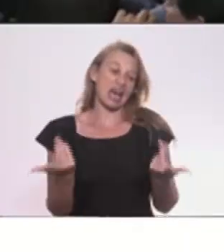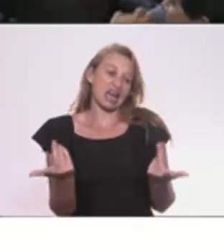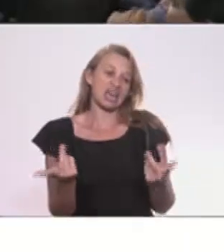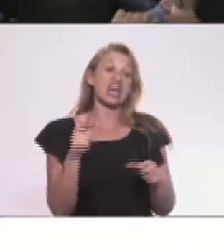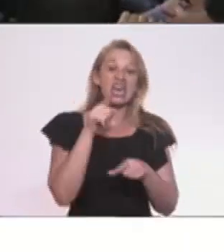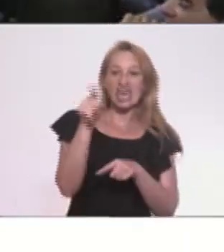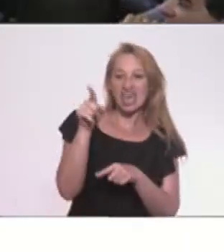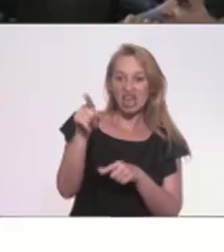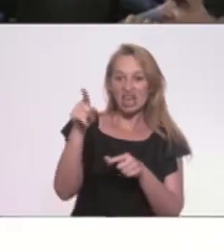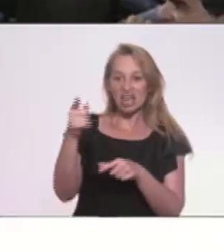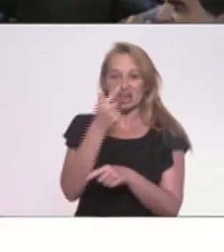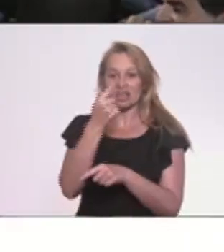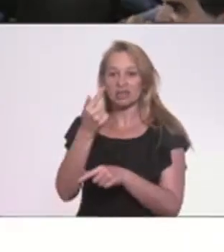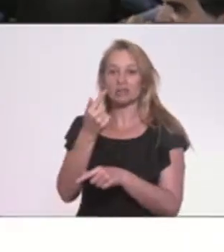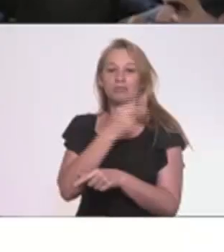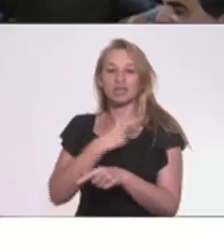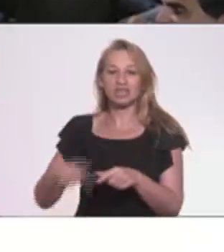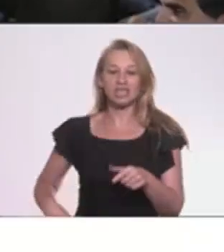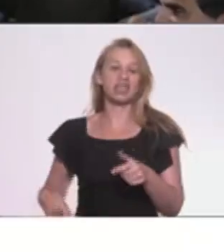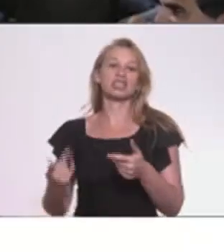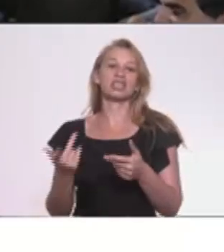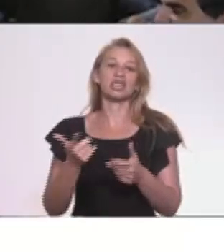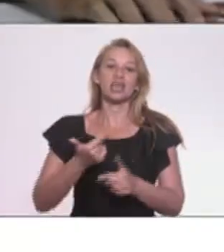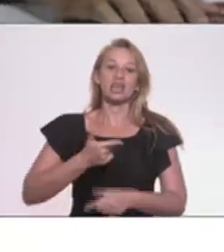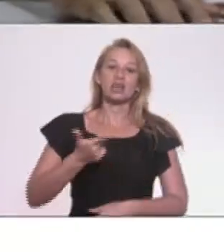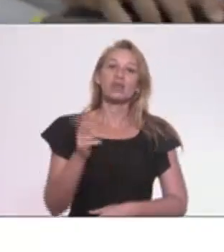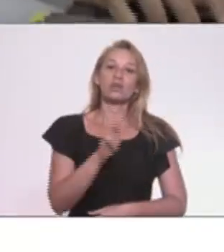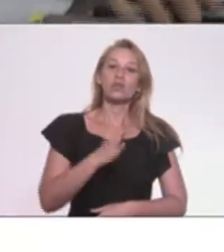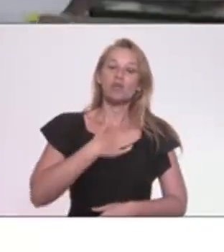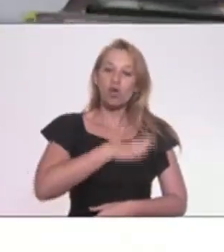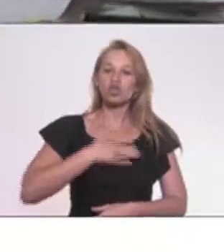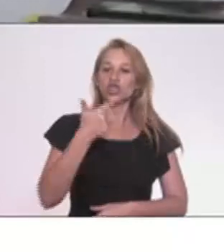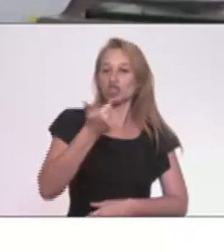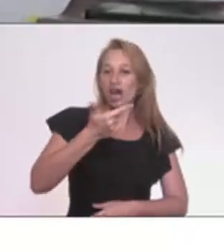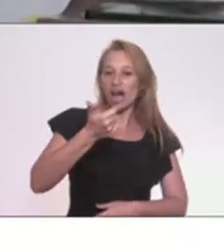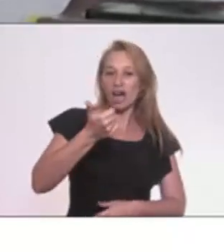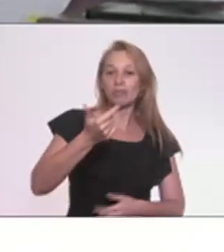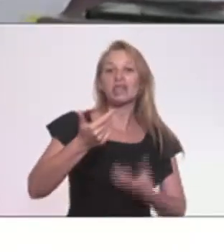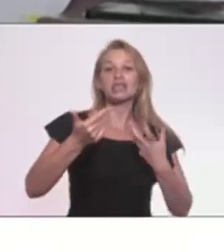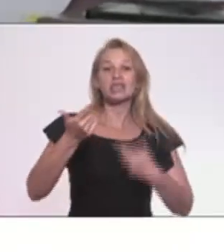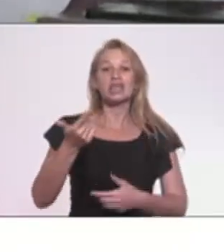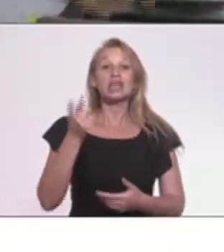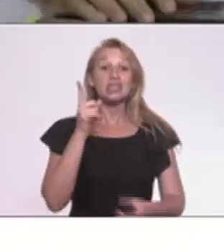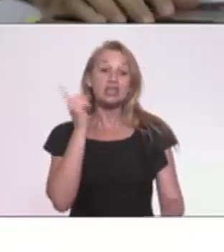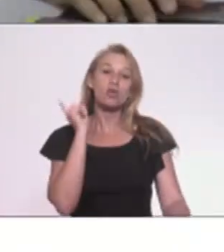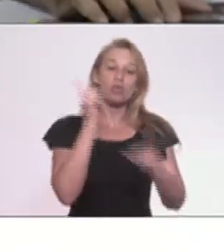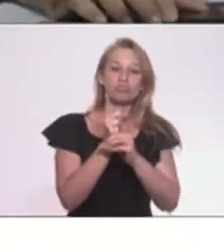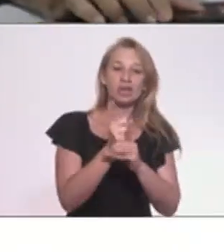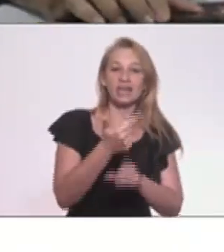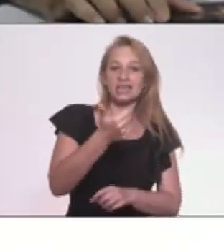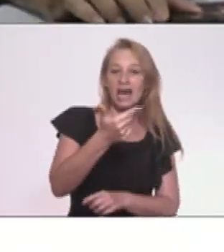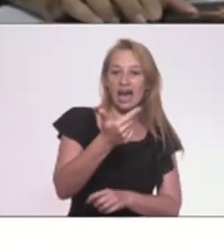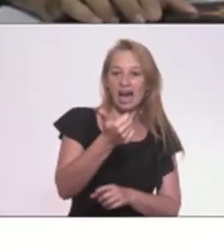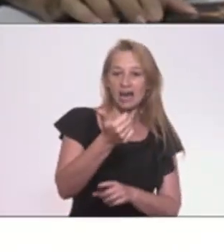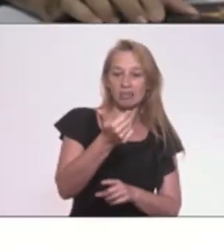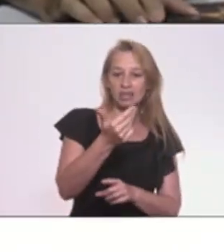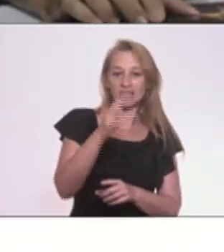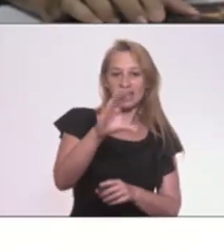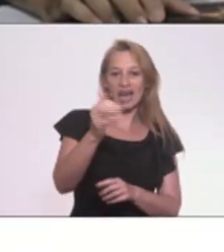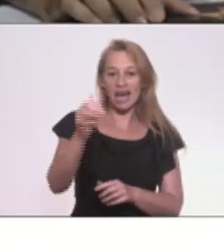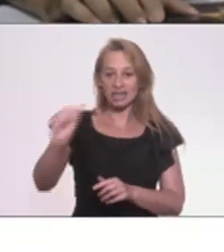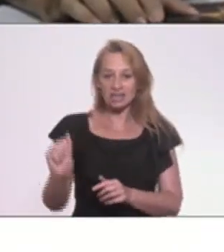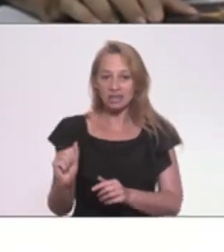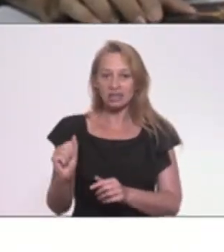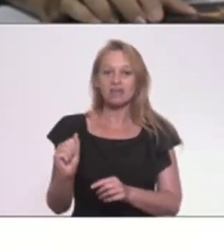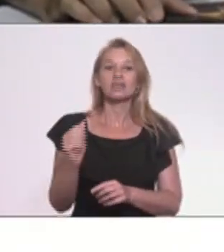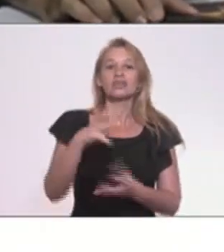ele é armamentarista, e, de repente, se a gente descobrir essa arma, a gente compra um monte dessas aí e resolve o problema do Estado